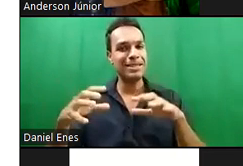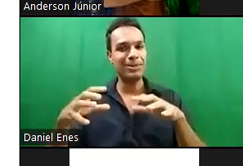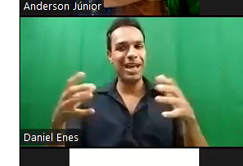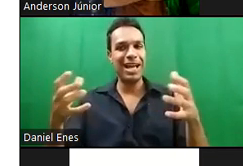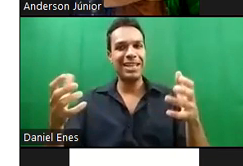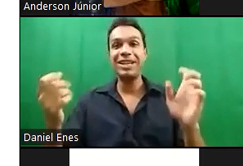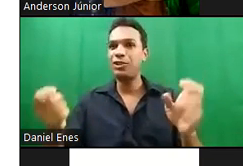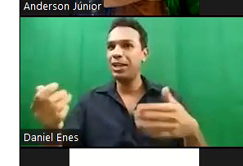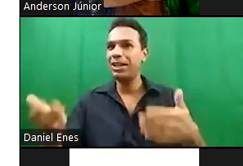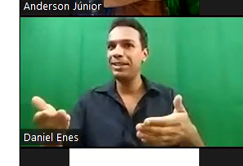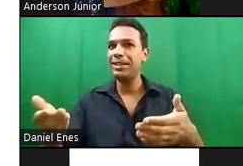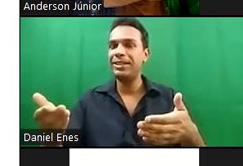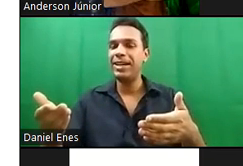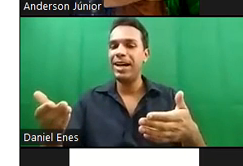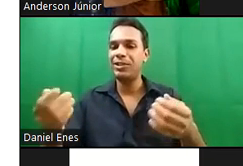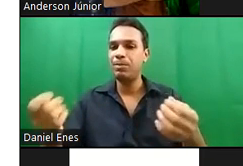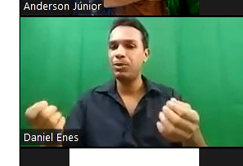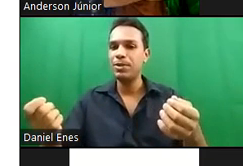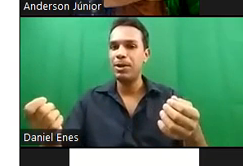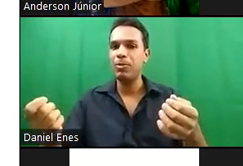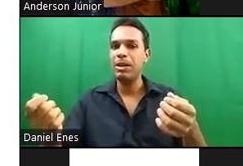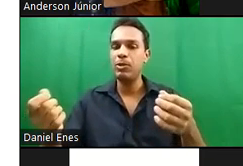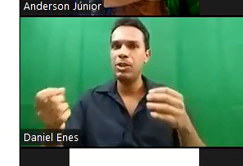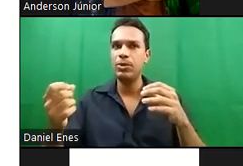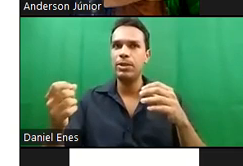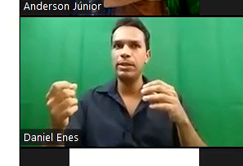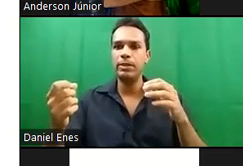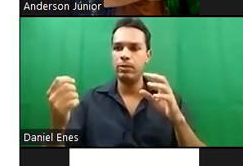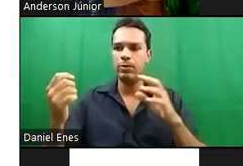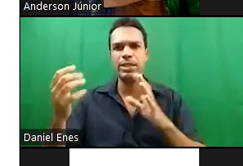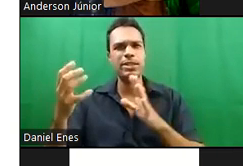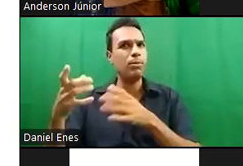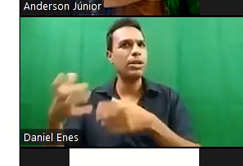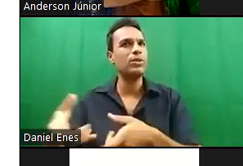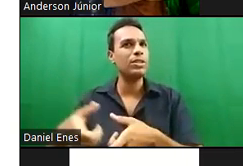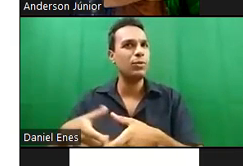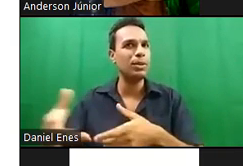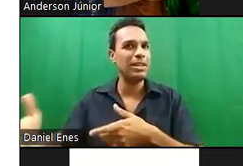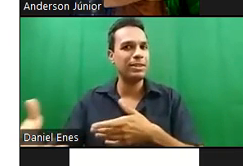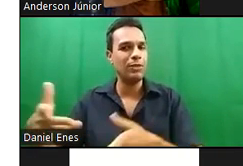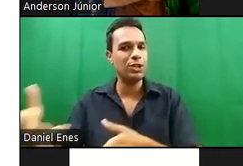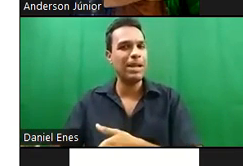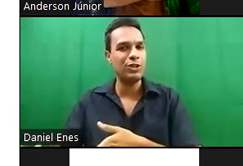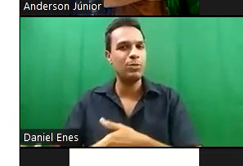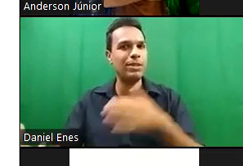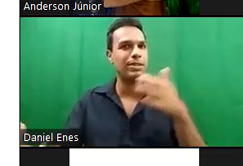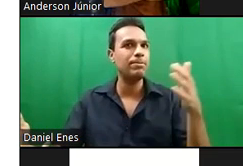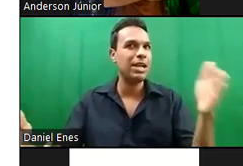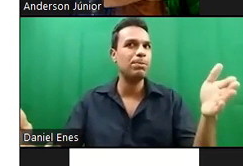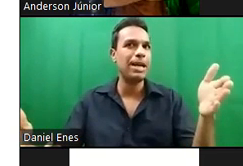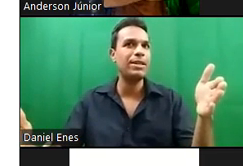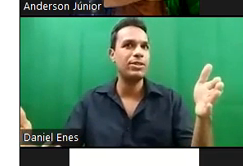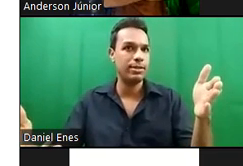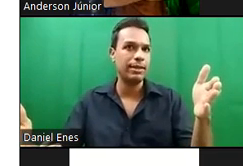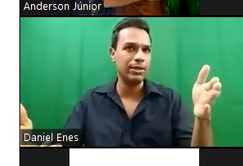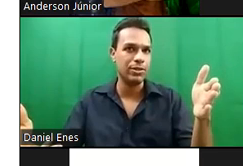vocês são da engenharia de produção, eu acho que vocês têm poucas coisas voltadas, talvez, para a área de humanas e mais